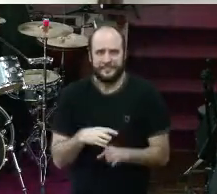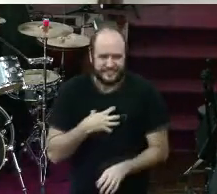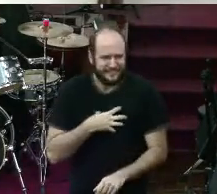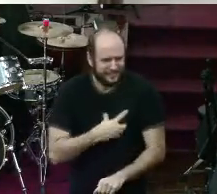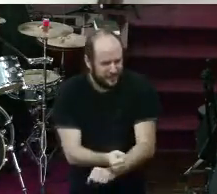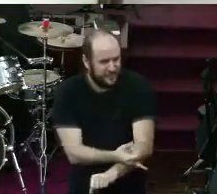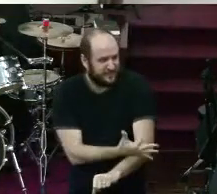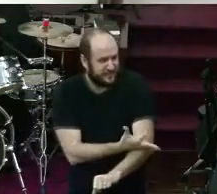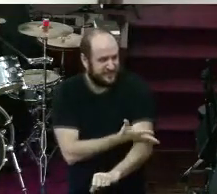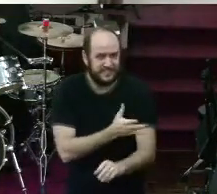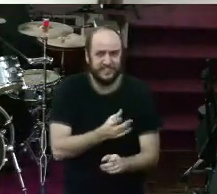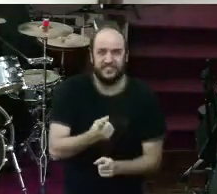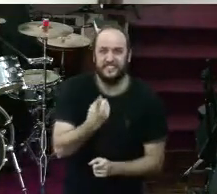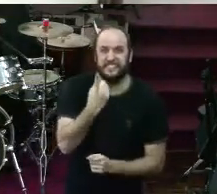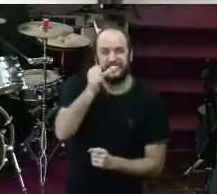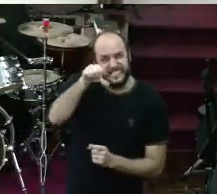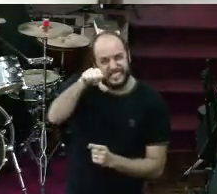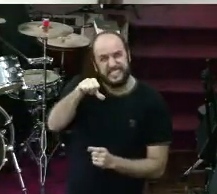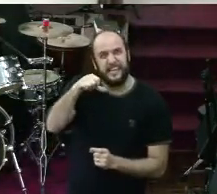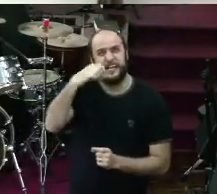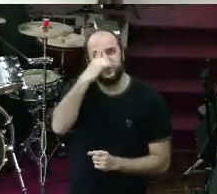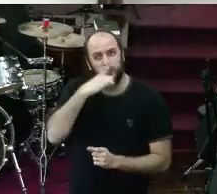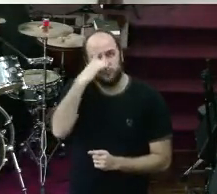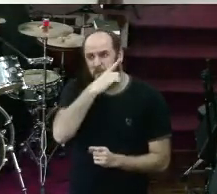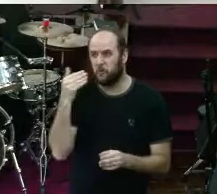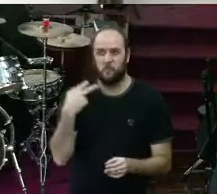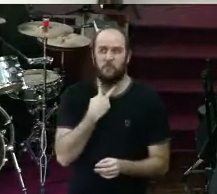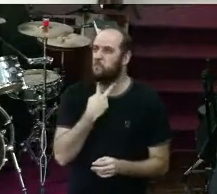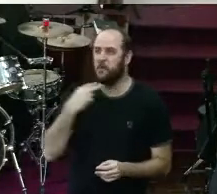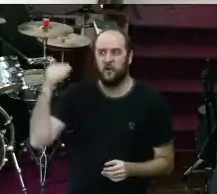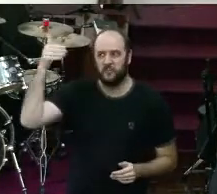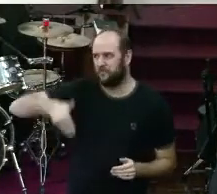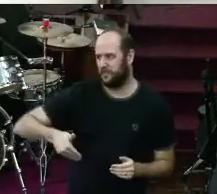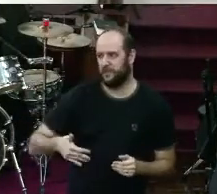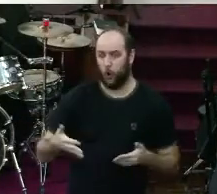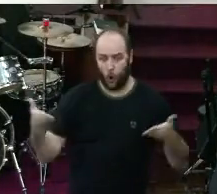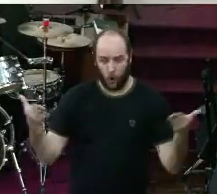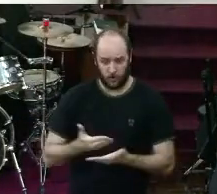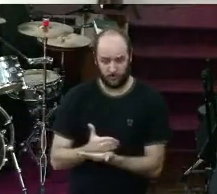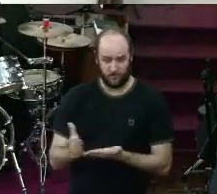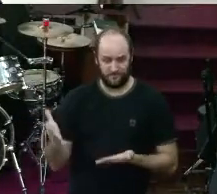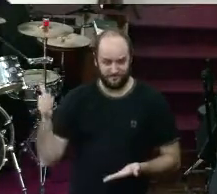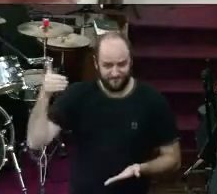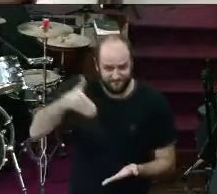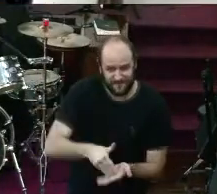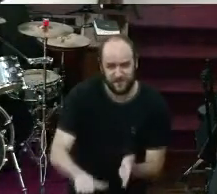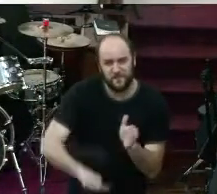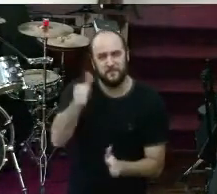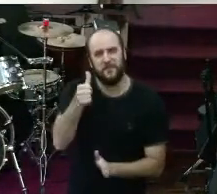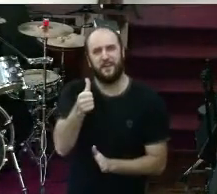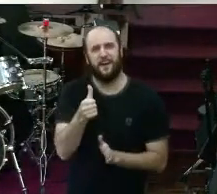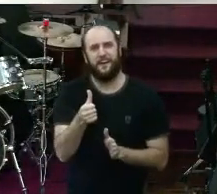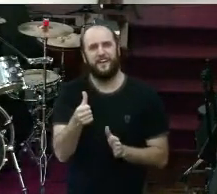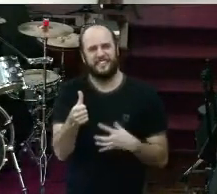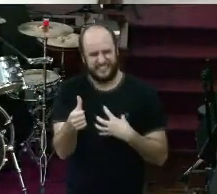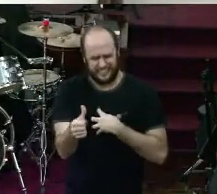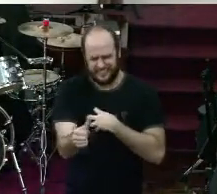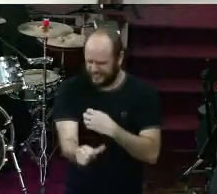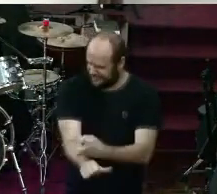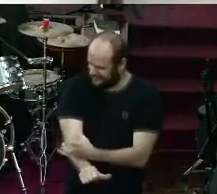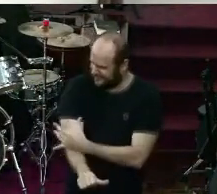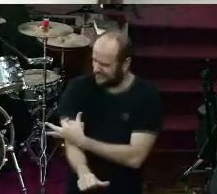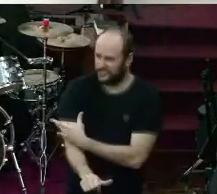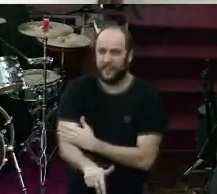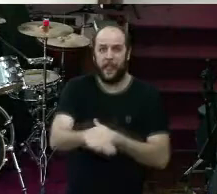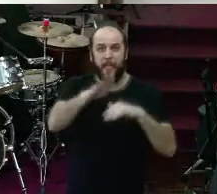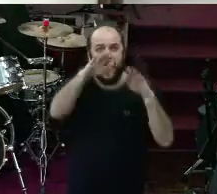há mais de 17 domingos não pisavam aqui nos átrios do templo da igreja. Certamente outros irmãos estão ansiosos